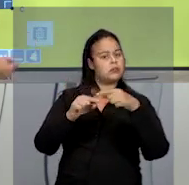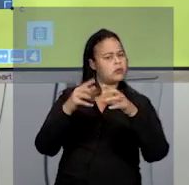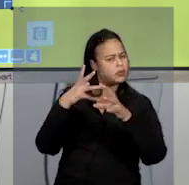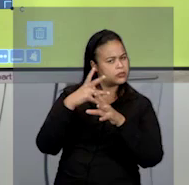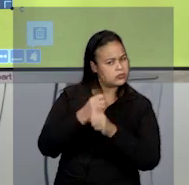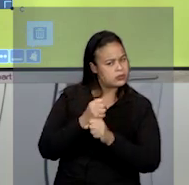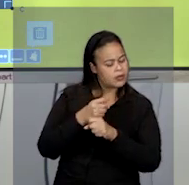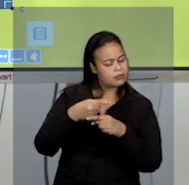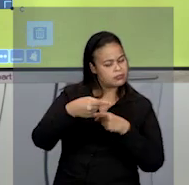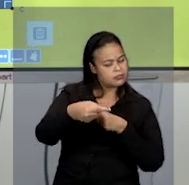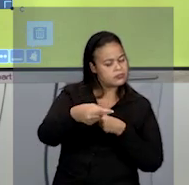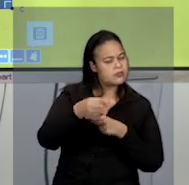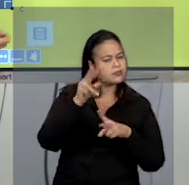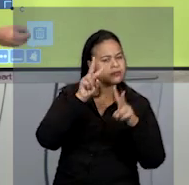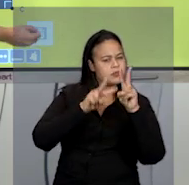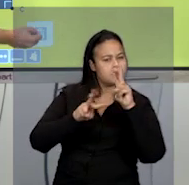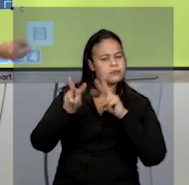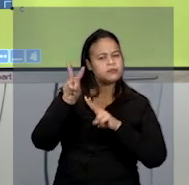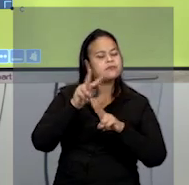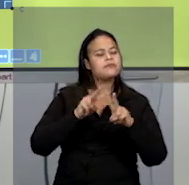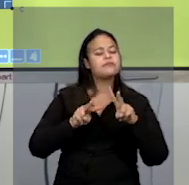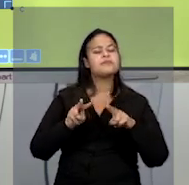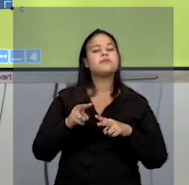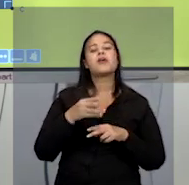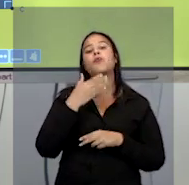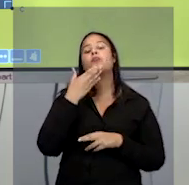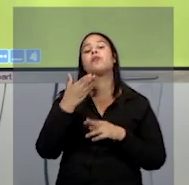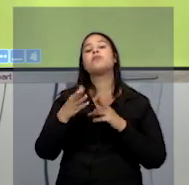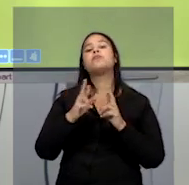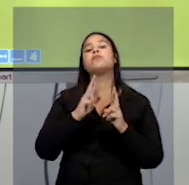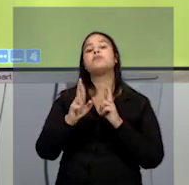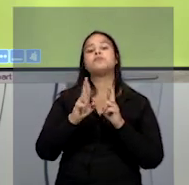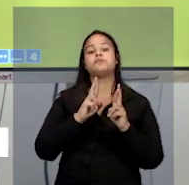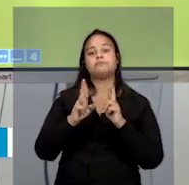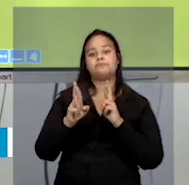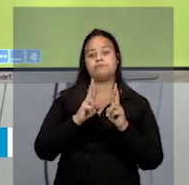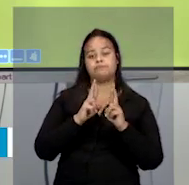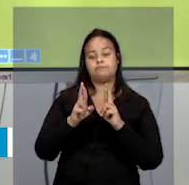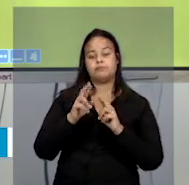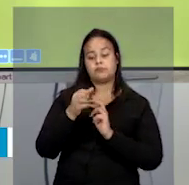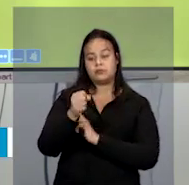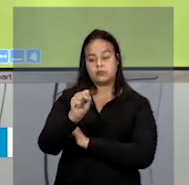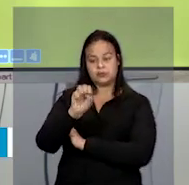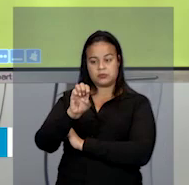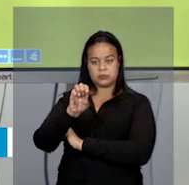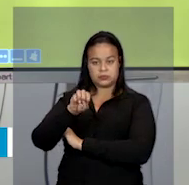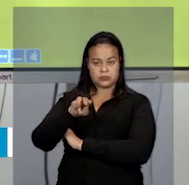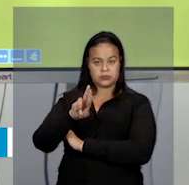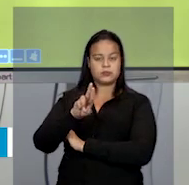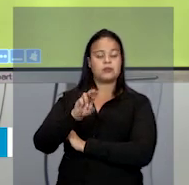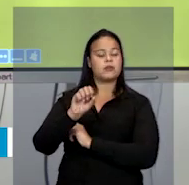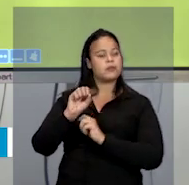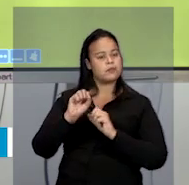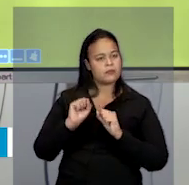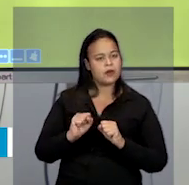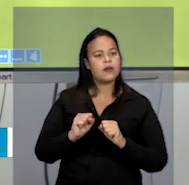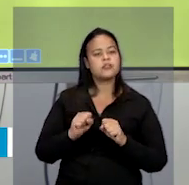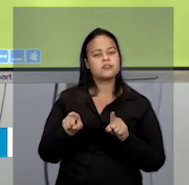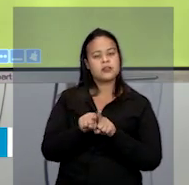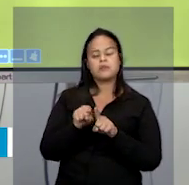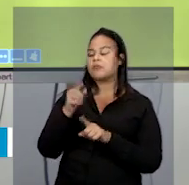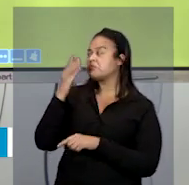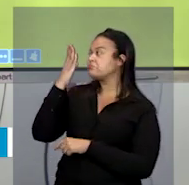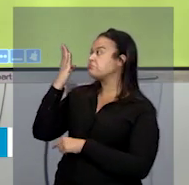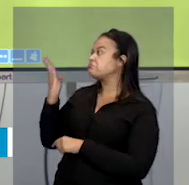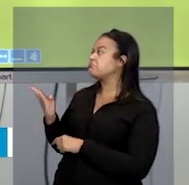gente verificar aqui a relação de seno. Pode ser escrito assim também, ó, de